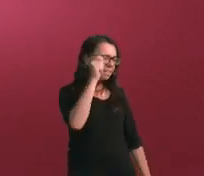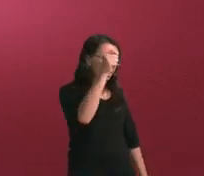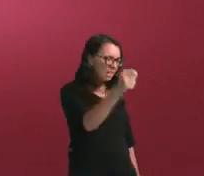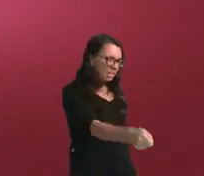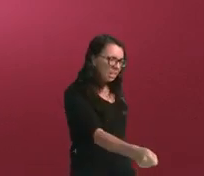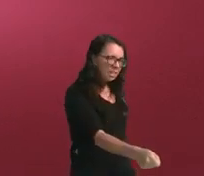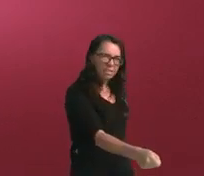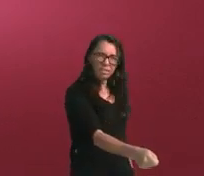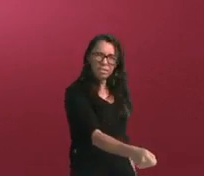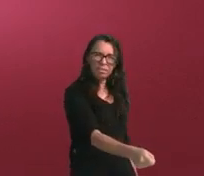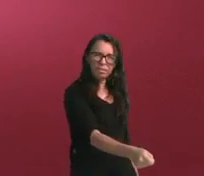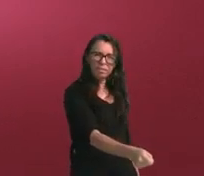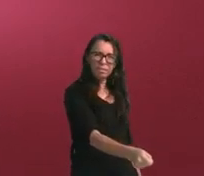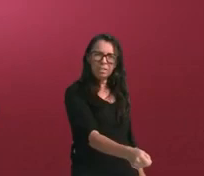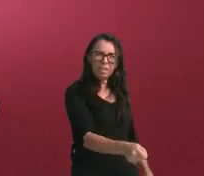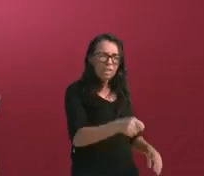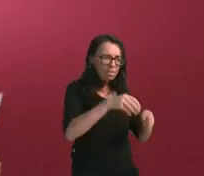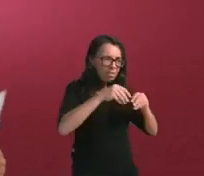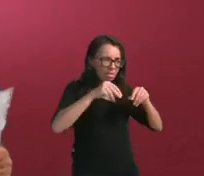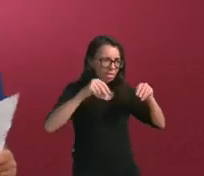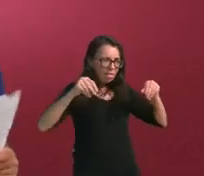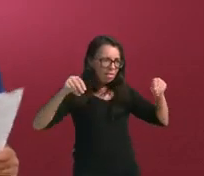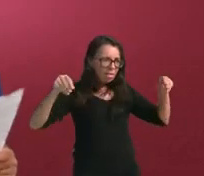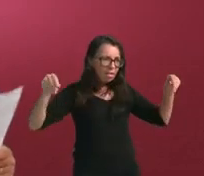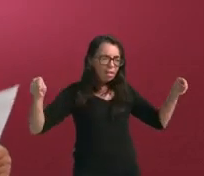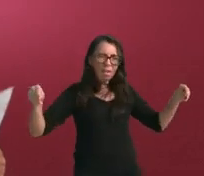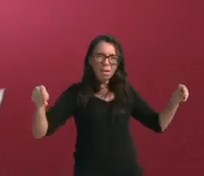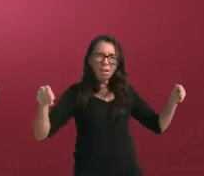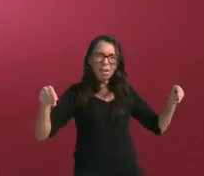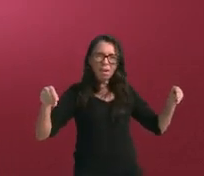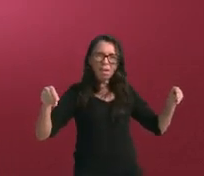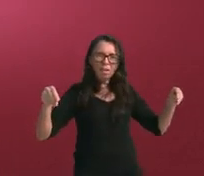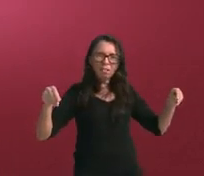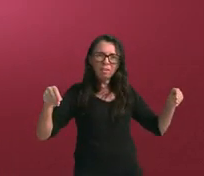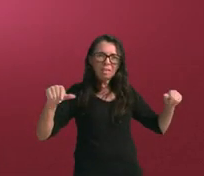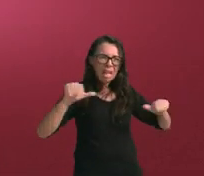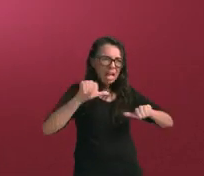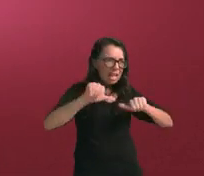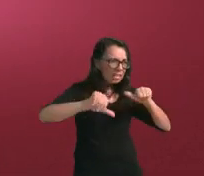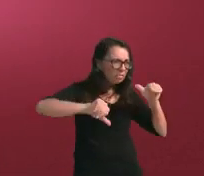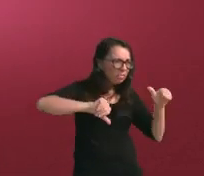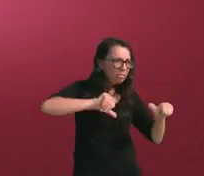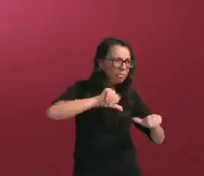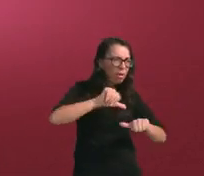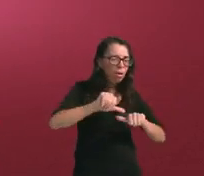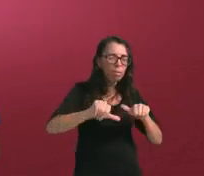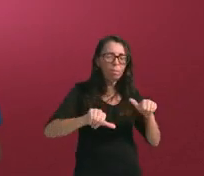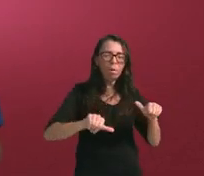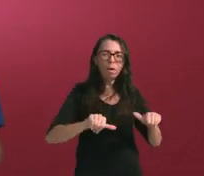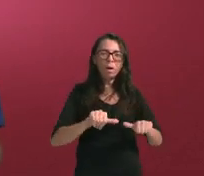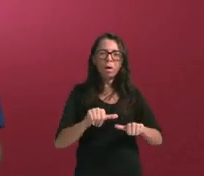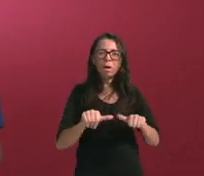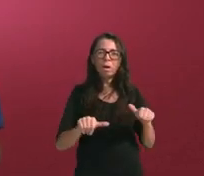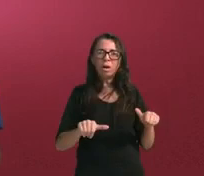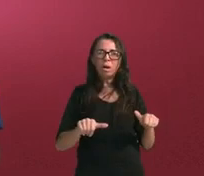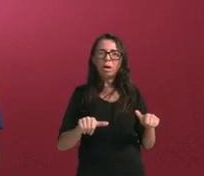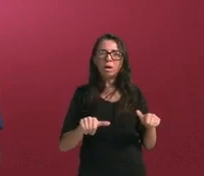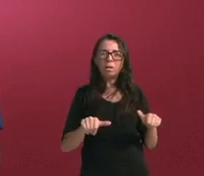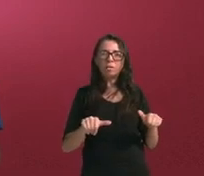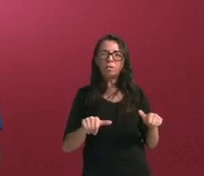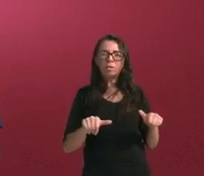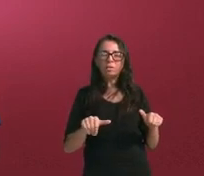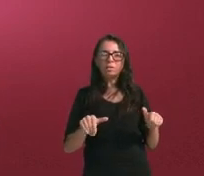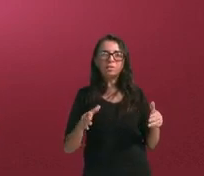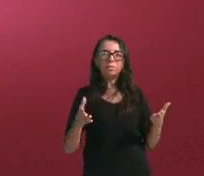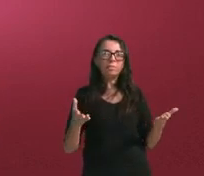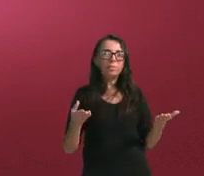Egito. Então, qual é a resposta dessa pergunta que o versículo 16 nos responde? Né? O